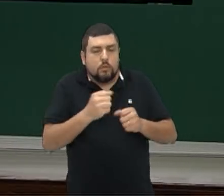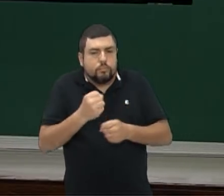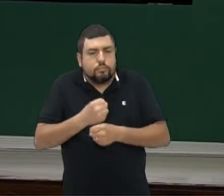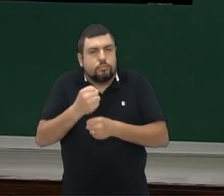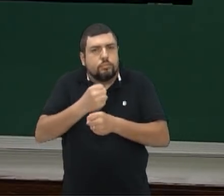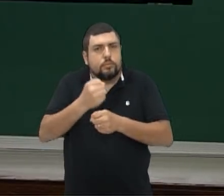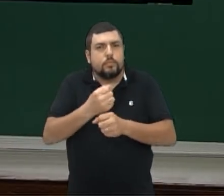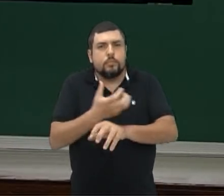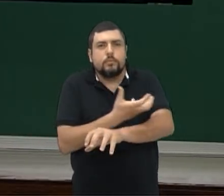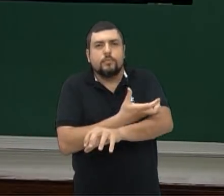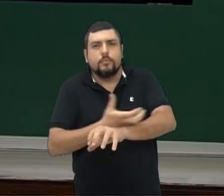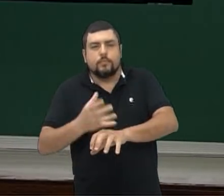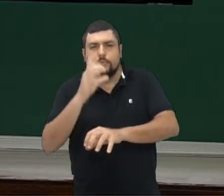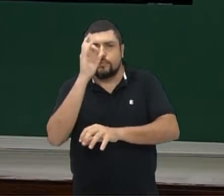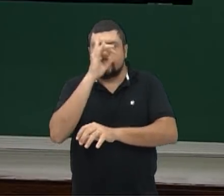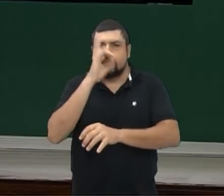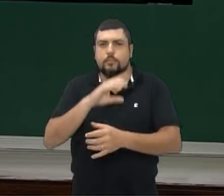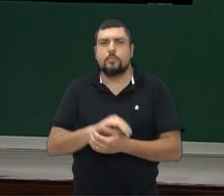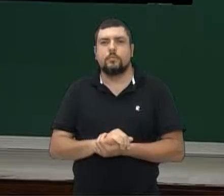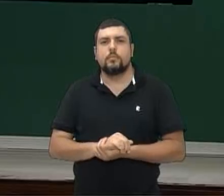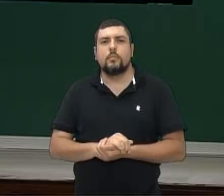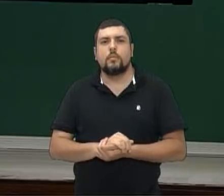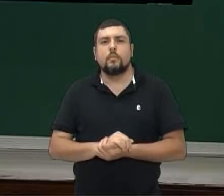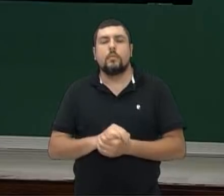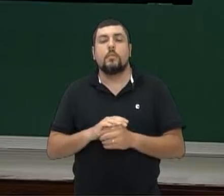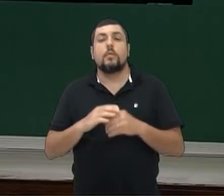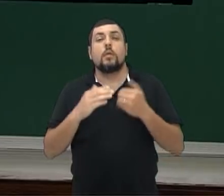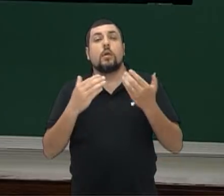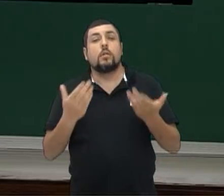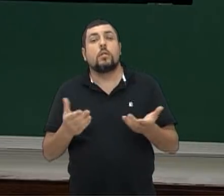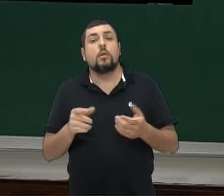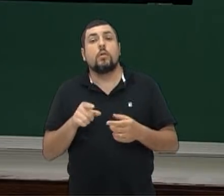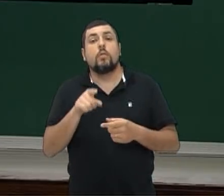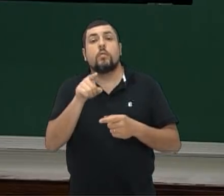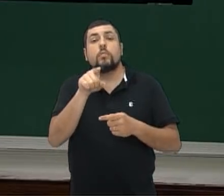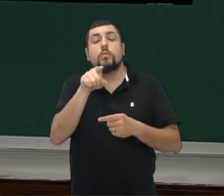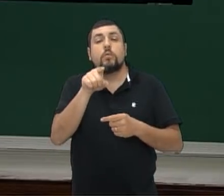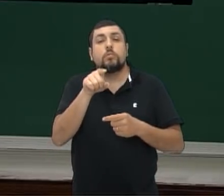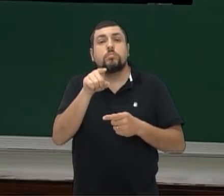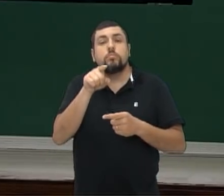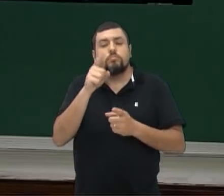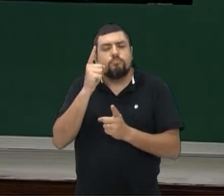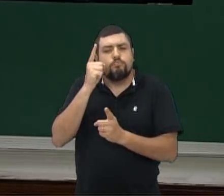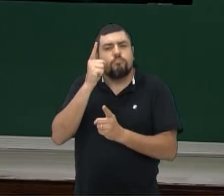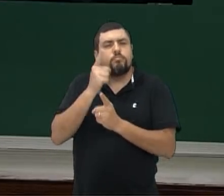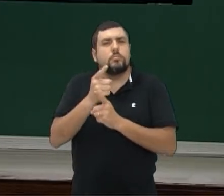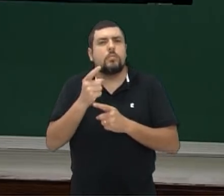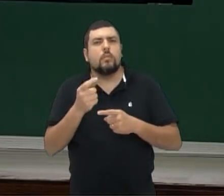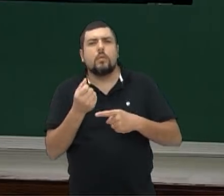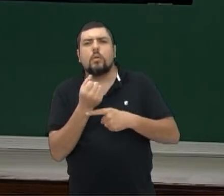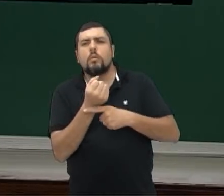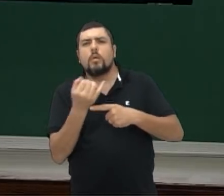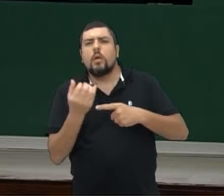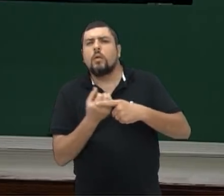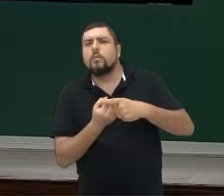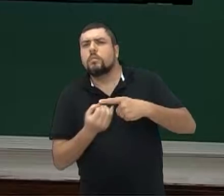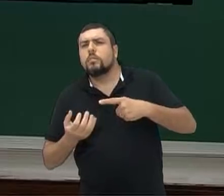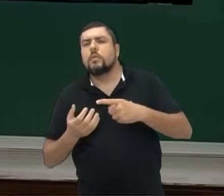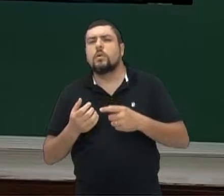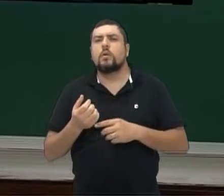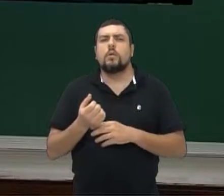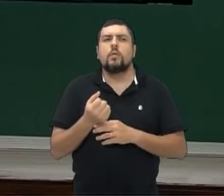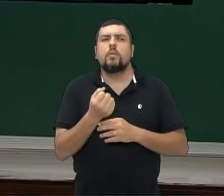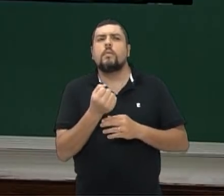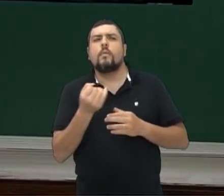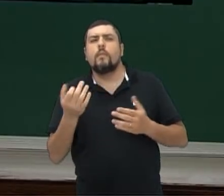vai identificar qual foi a proporção aí dessa área, qual foi a ampliação aí dessa